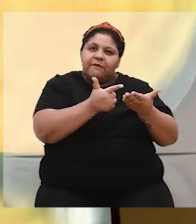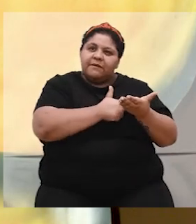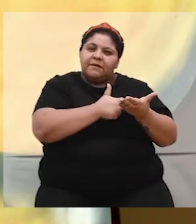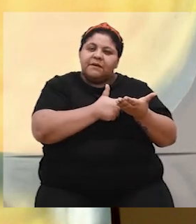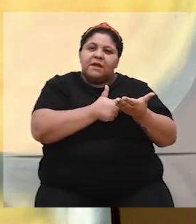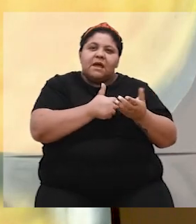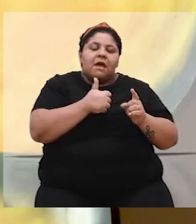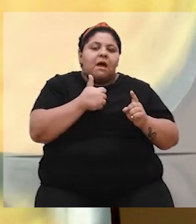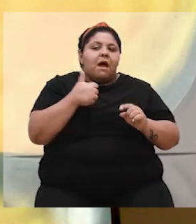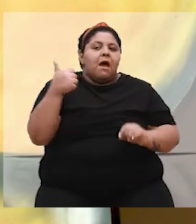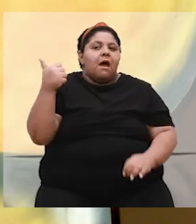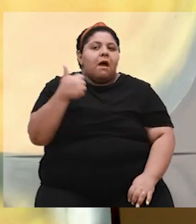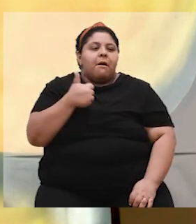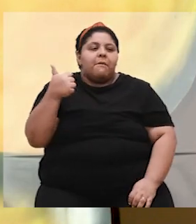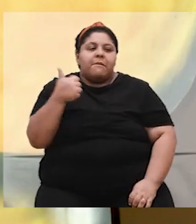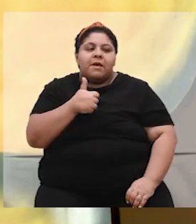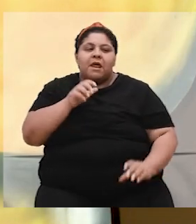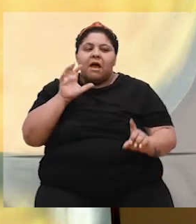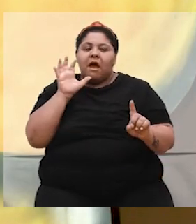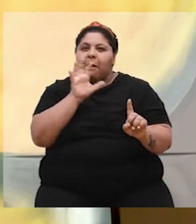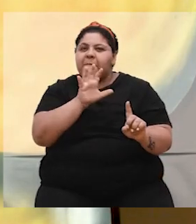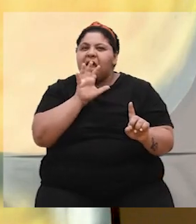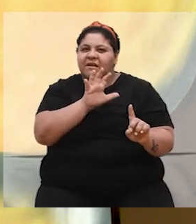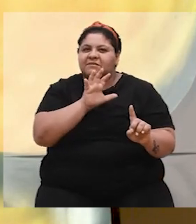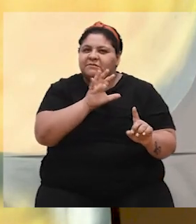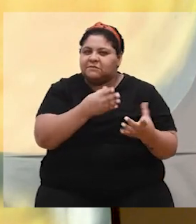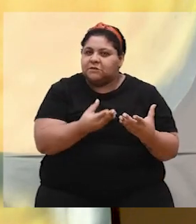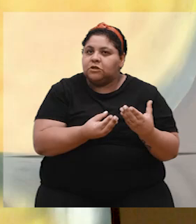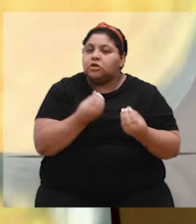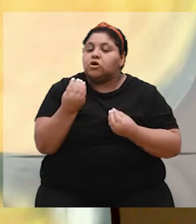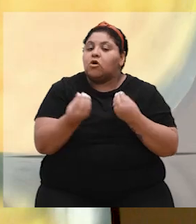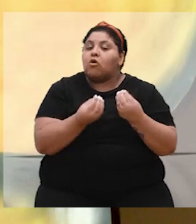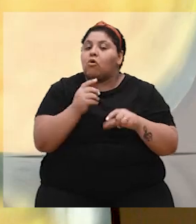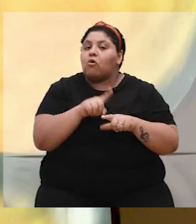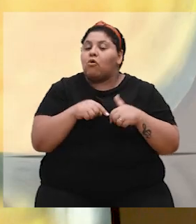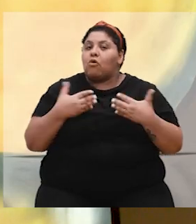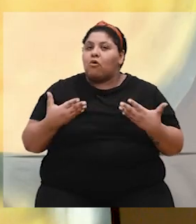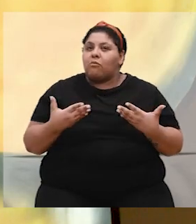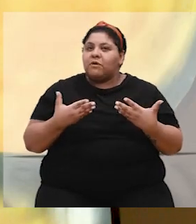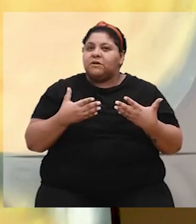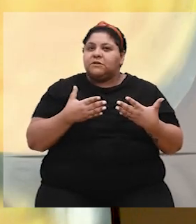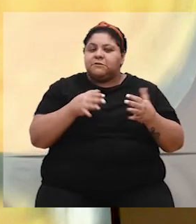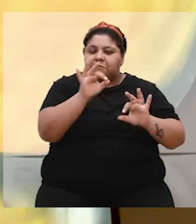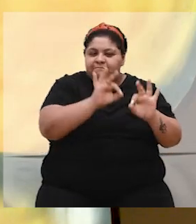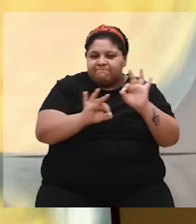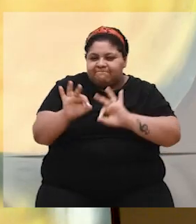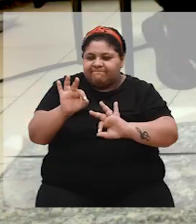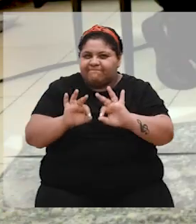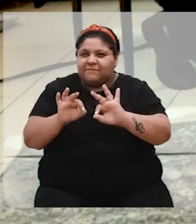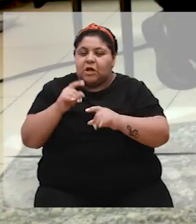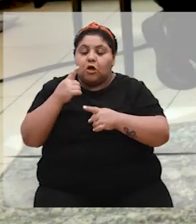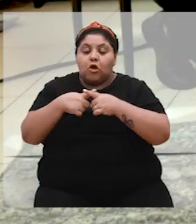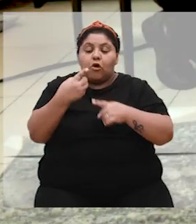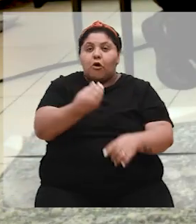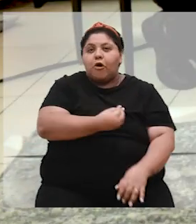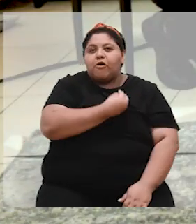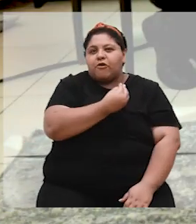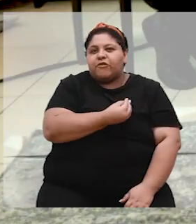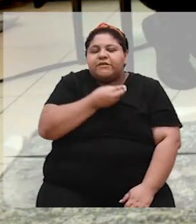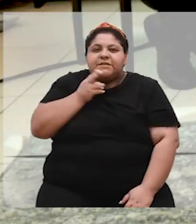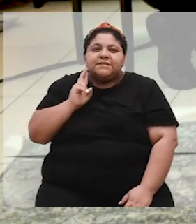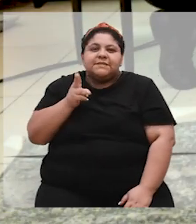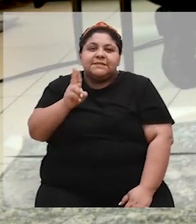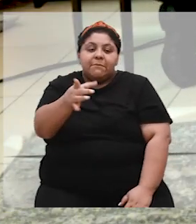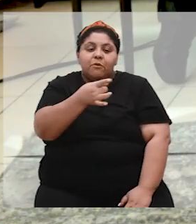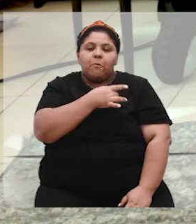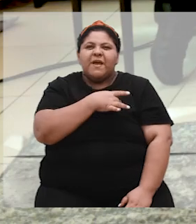a primeira ameaça que pode surgir. Então, como as coisas eram codificadas, porque a gente vivia sempre